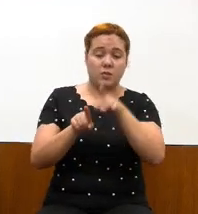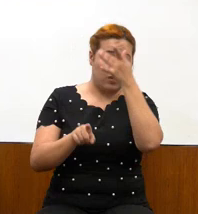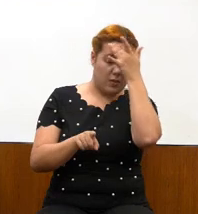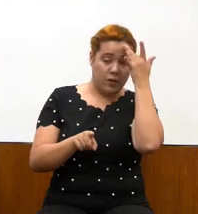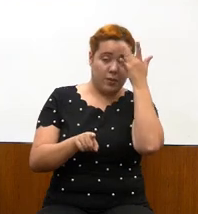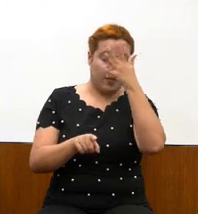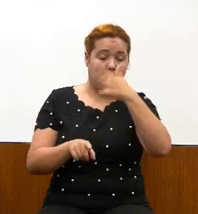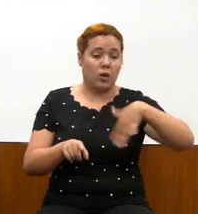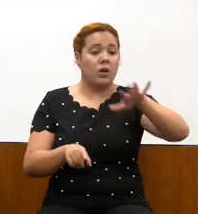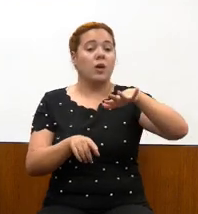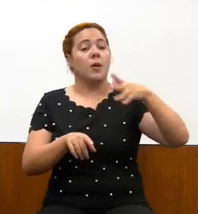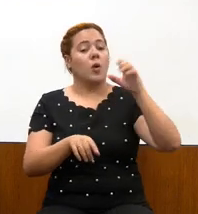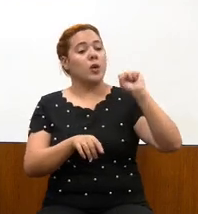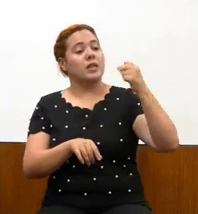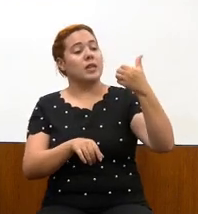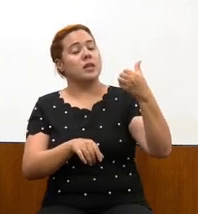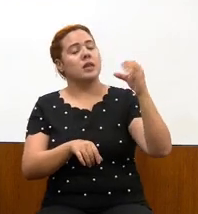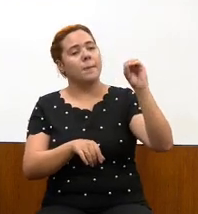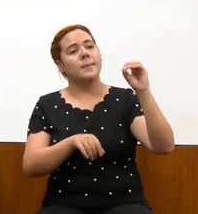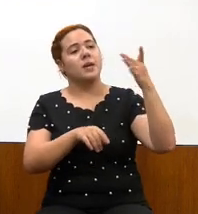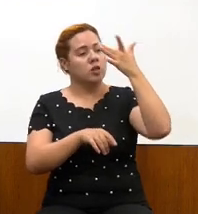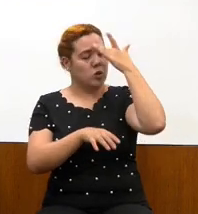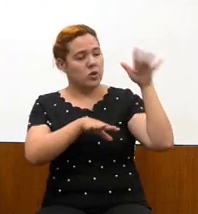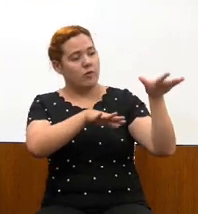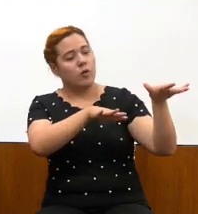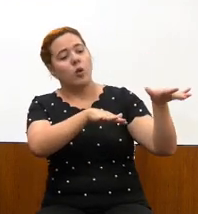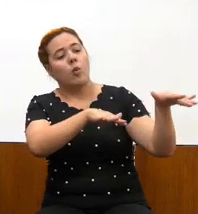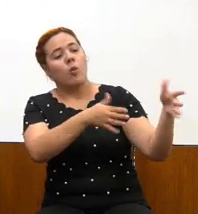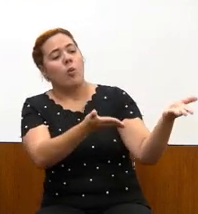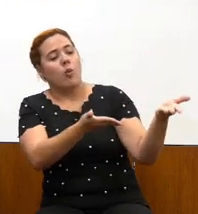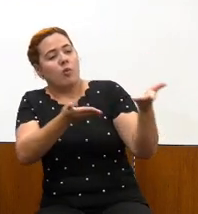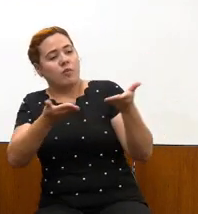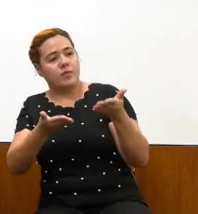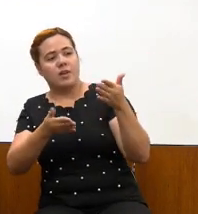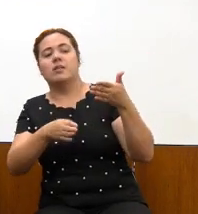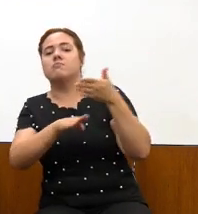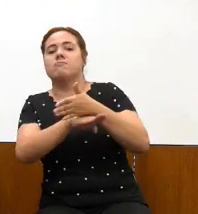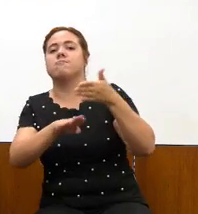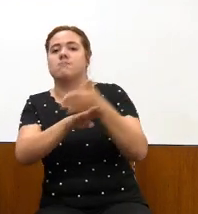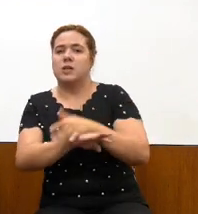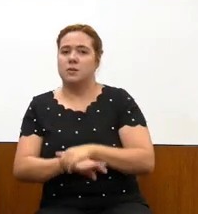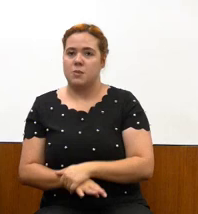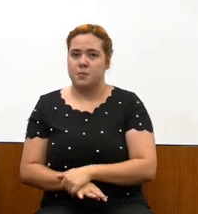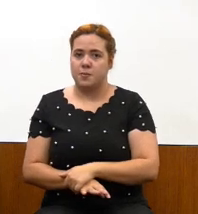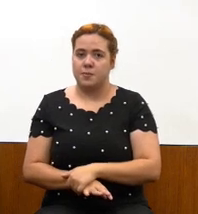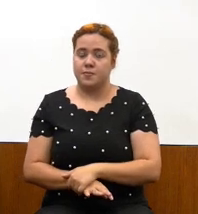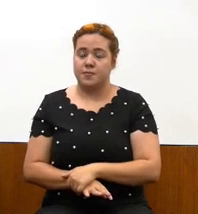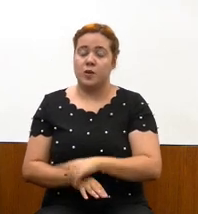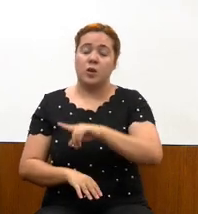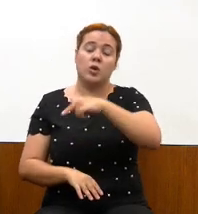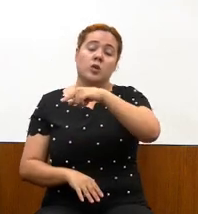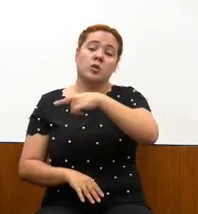Em virtude do Dia Mundial da Síndrome de Down, celebramos em 21 de março,